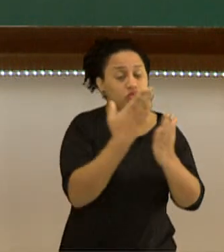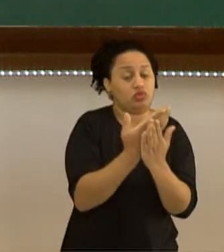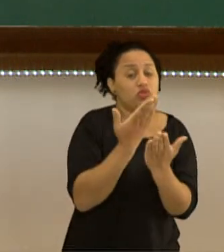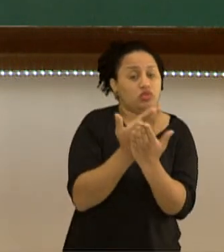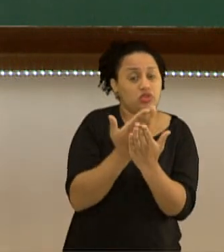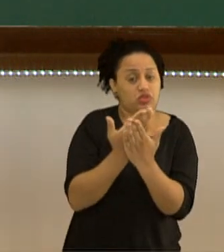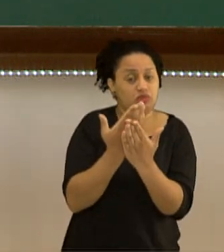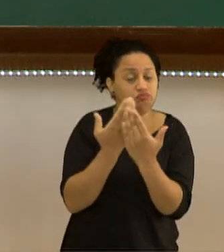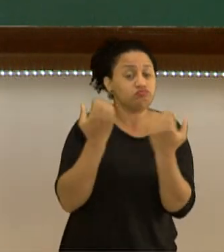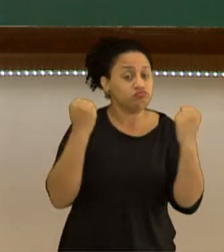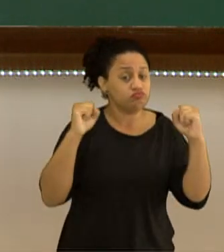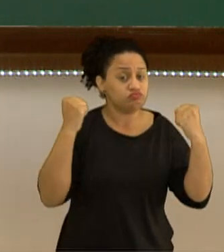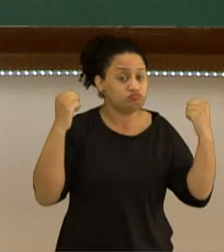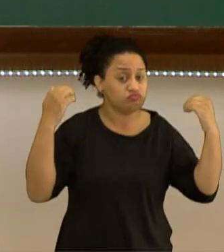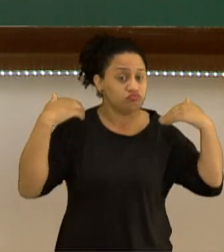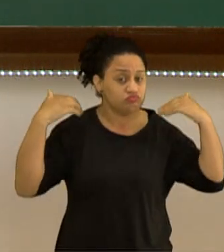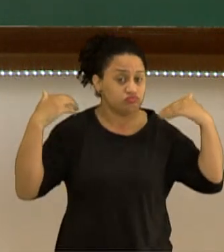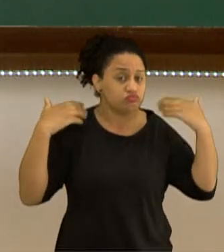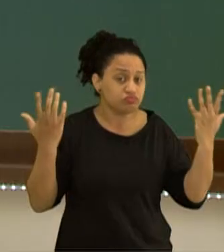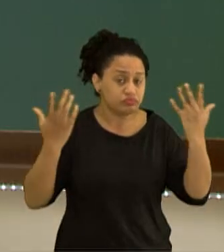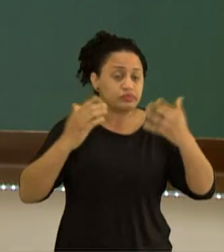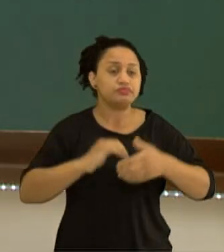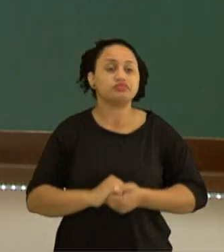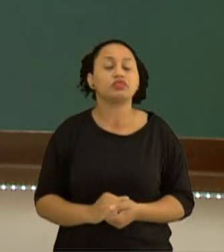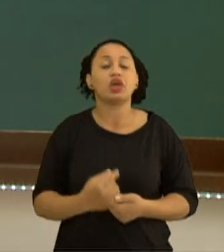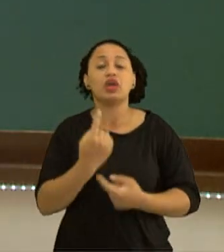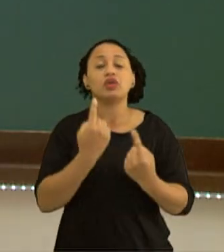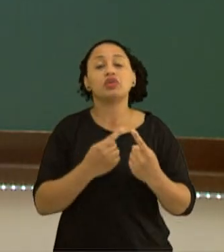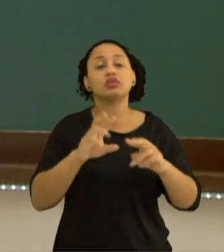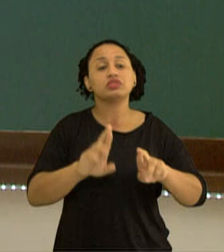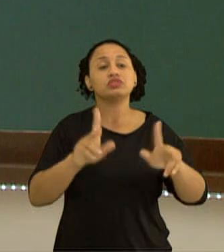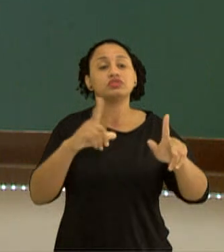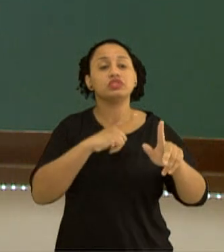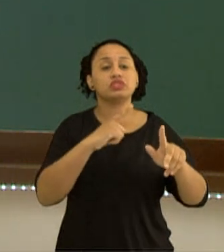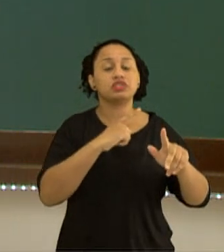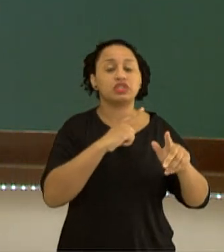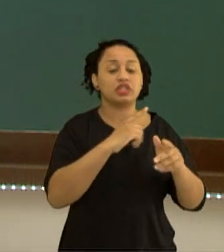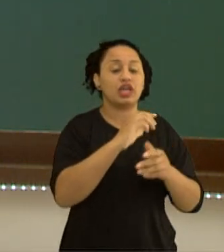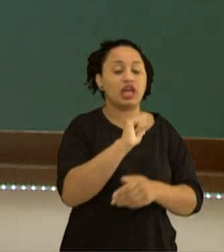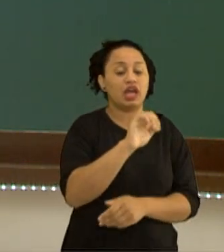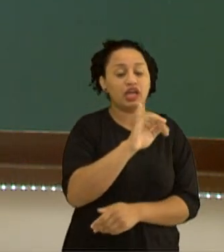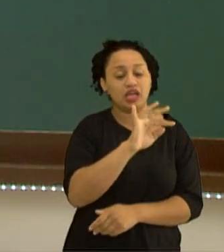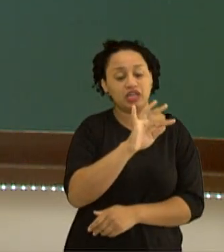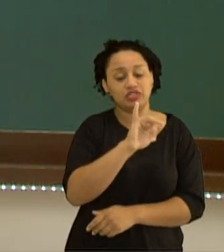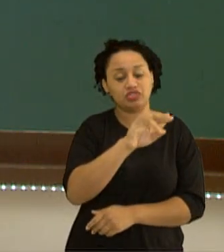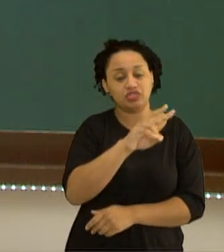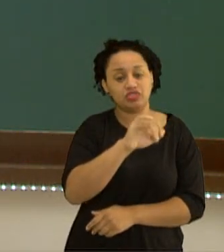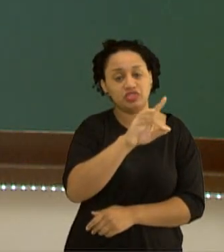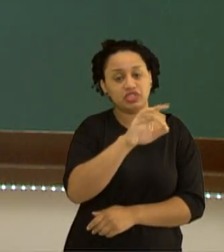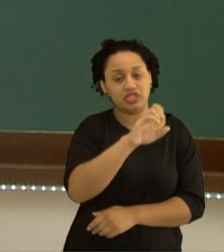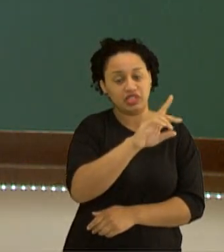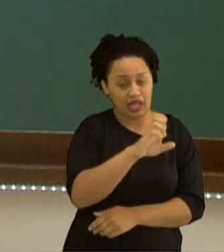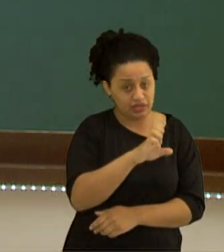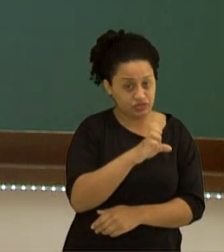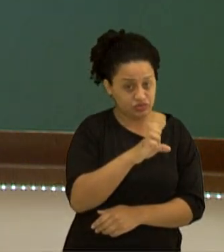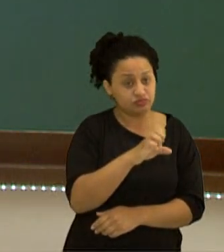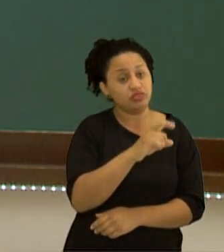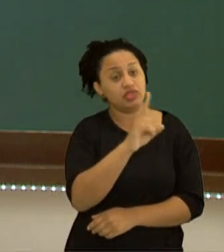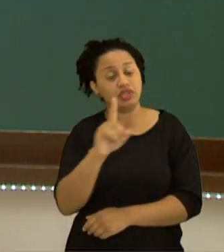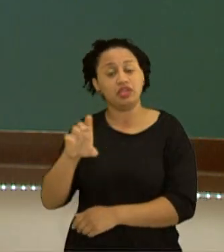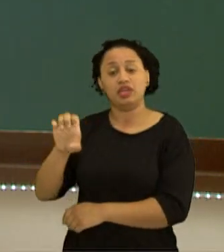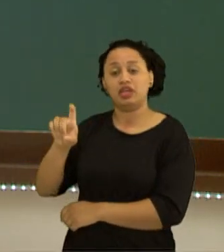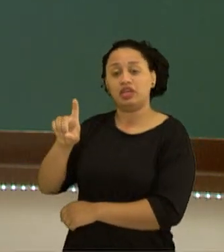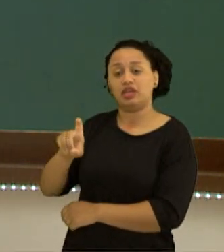de educação física? E qual é a diferença entre atividade física e exercício físico? Talvez você esteja perguntando, né? Qual